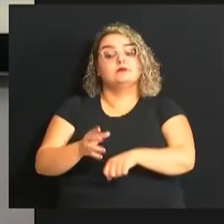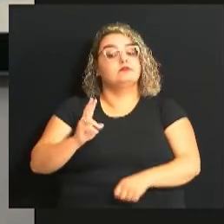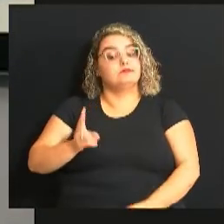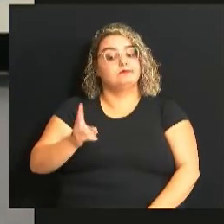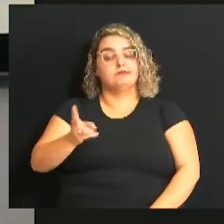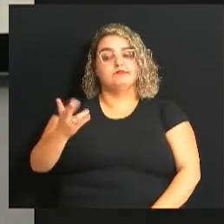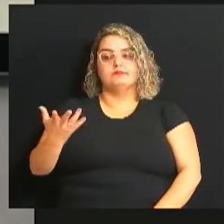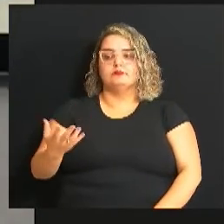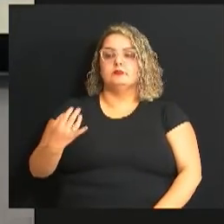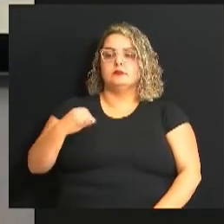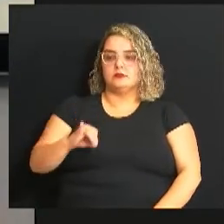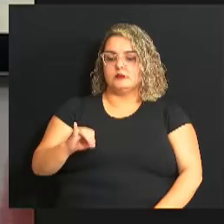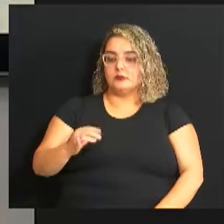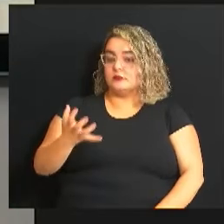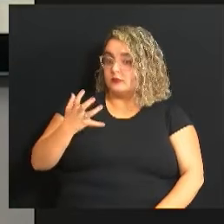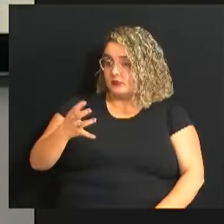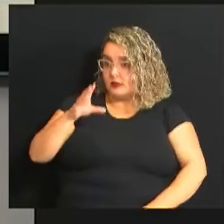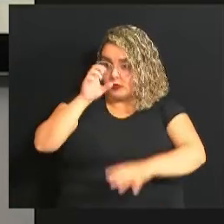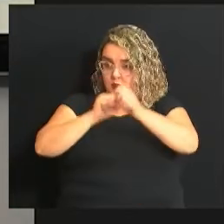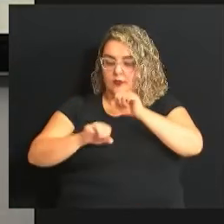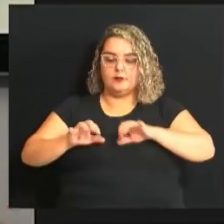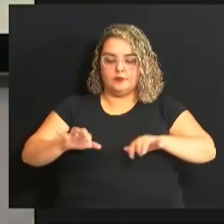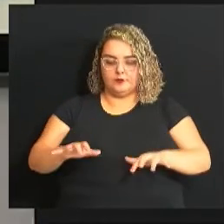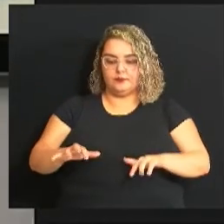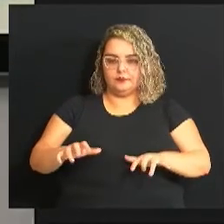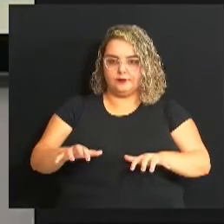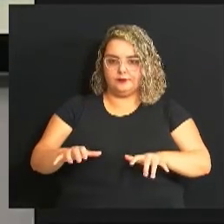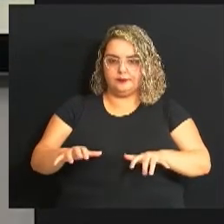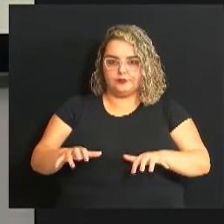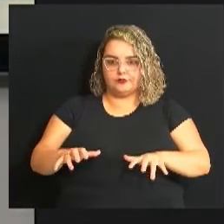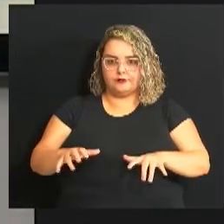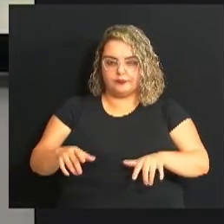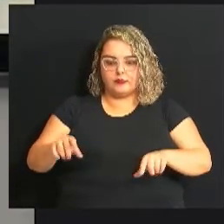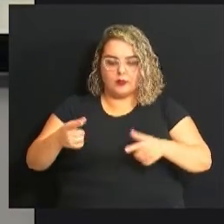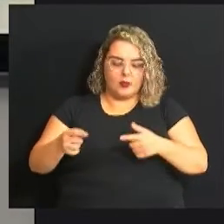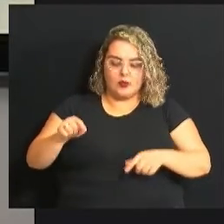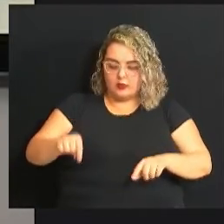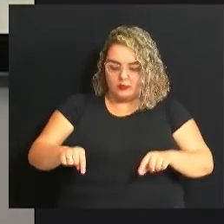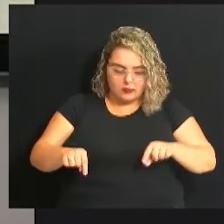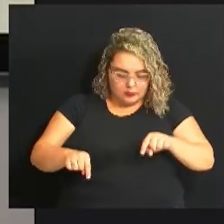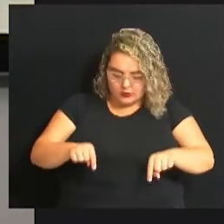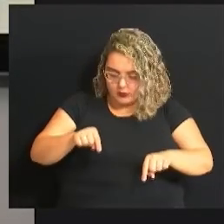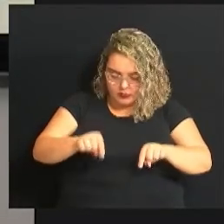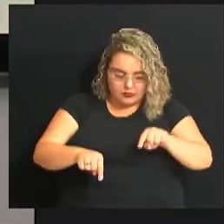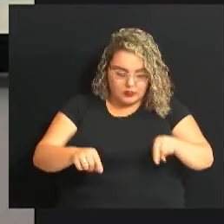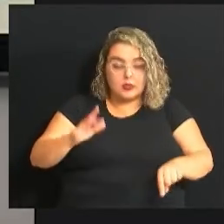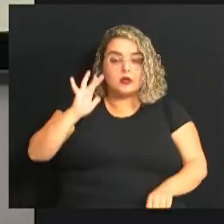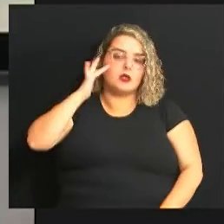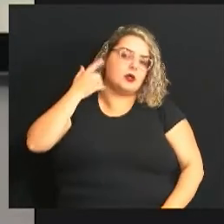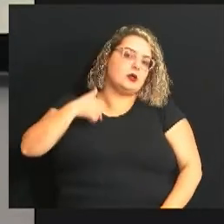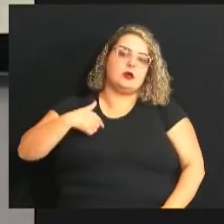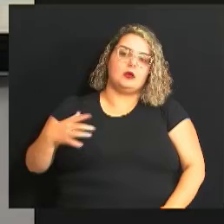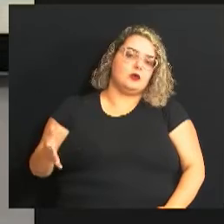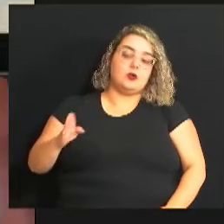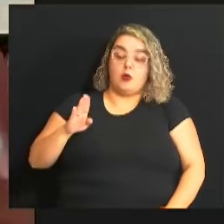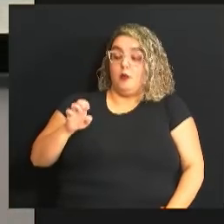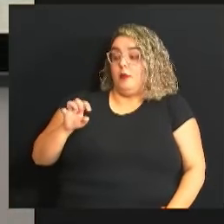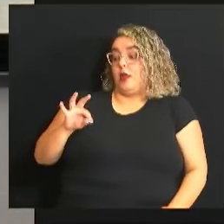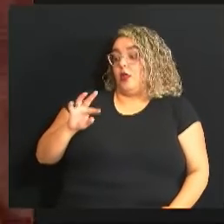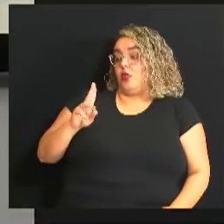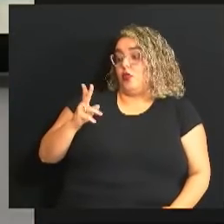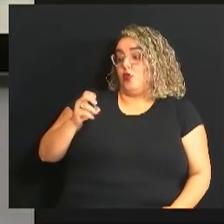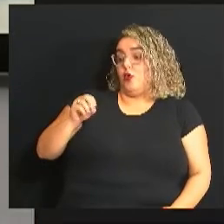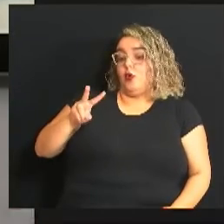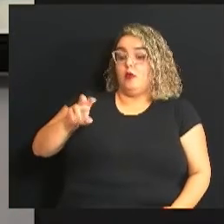tocar piano, não adianta eu sentar uma vez em frente ao piano, tocar algumas teclas e achar que eu sou já um grande pianista, que eu sou o Beethoven, por exemplo. Eu preciso